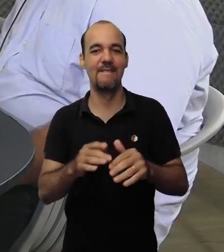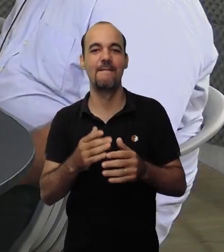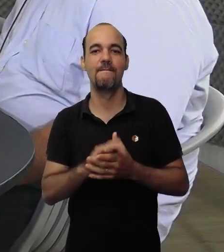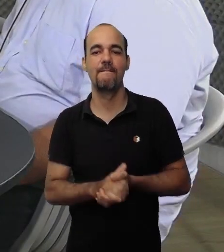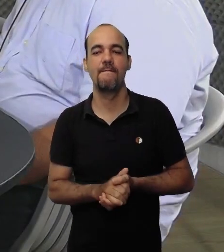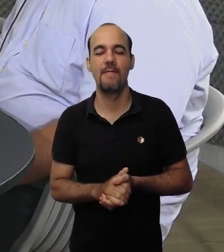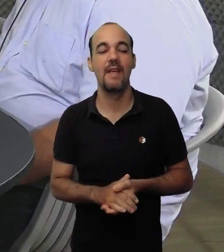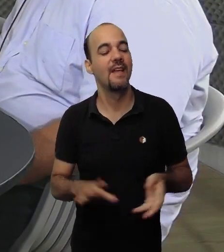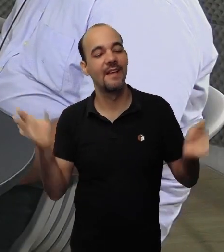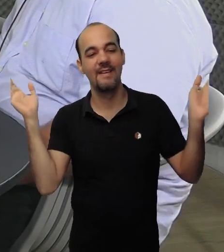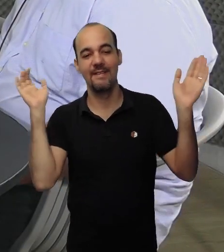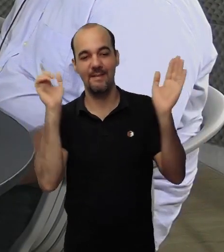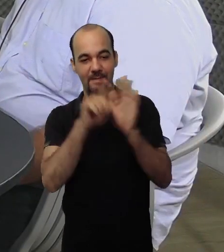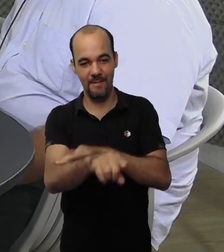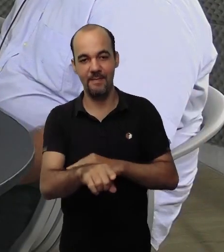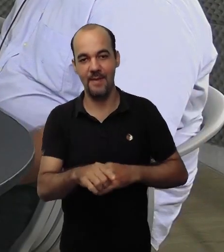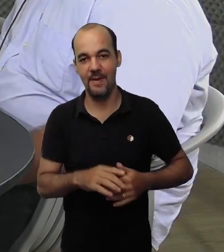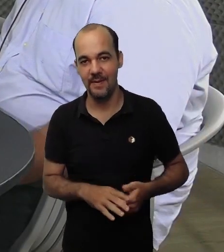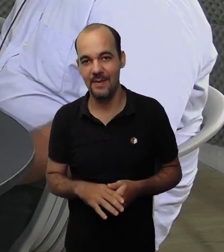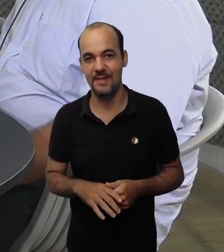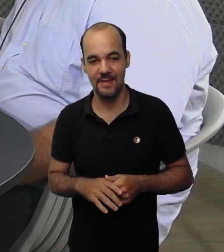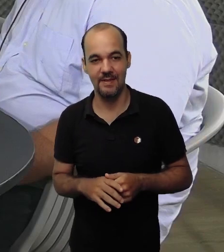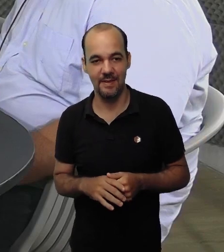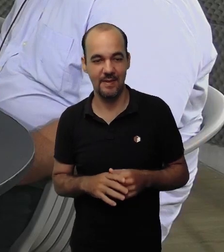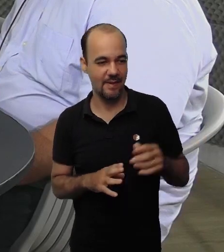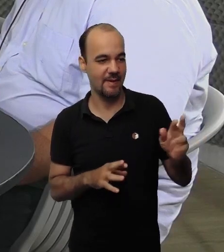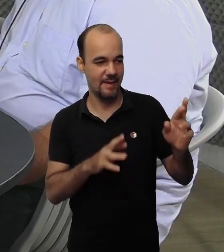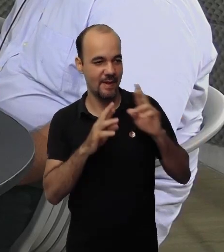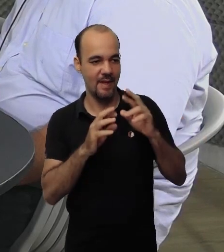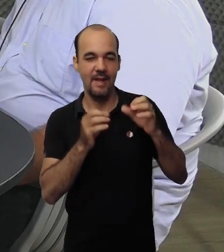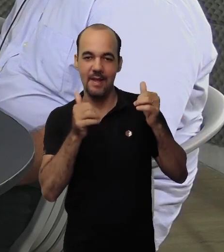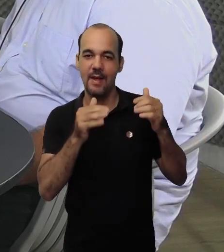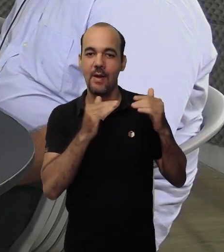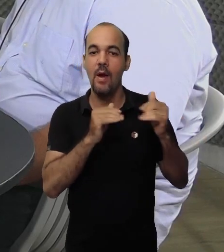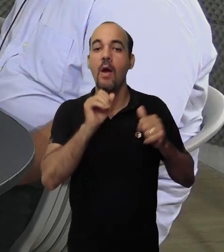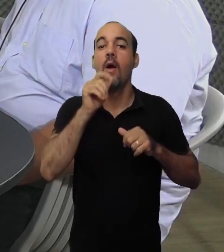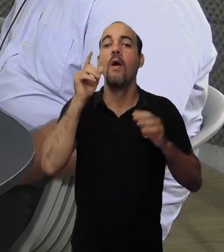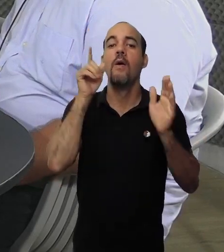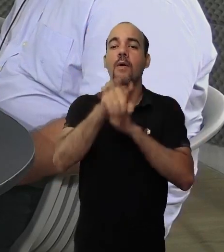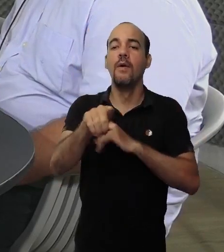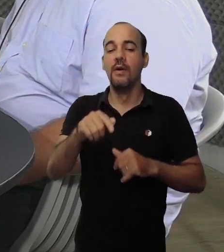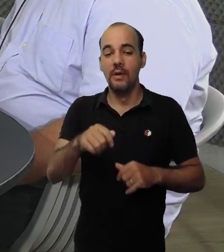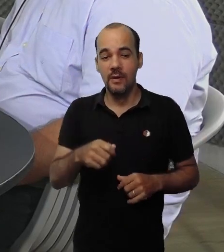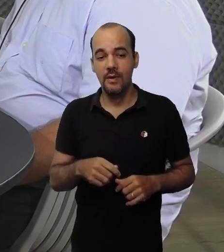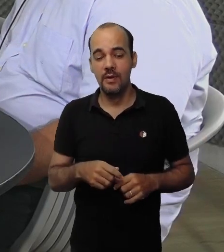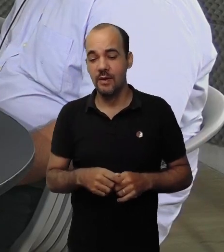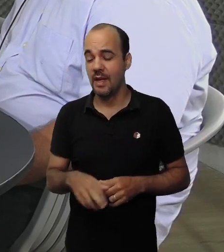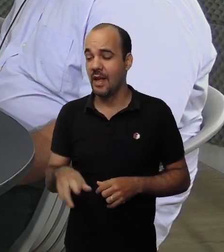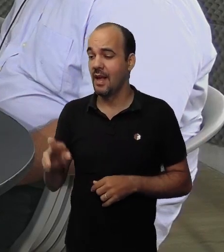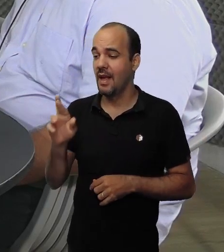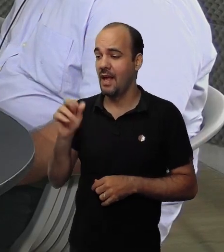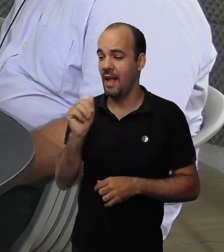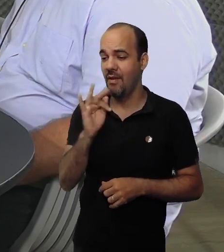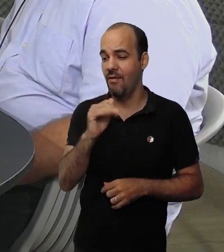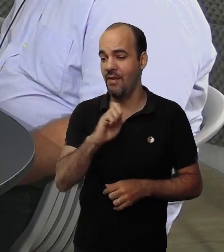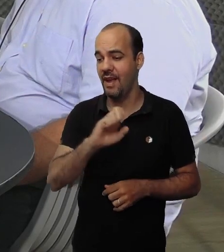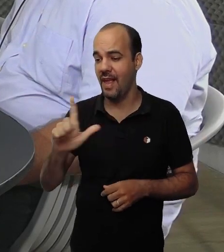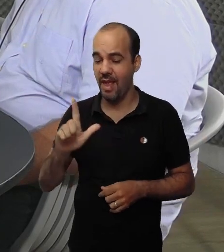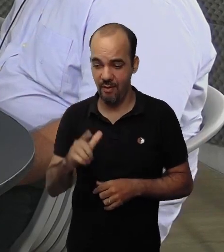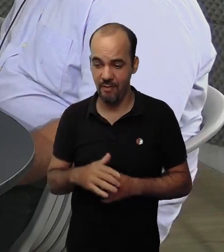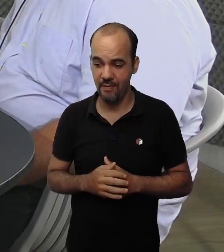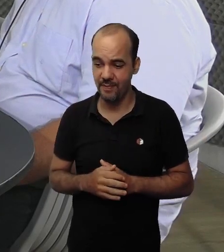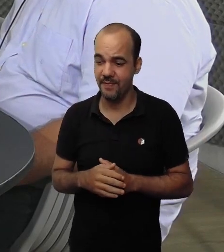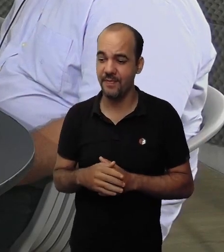agora, né, diante da sua resposta, e aí eu vou insistir. Professor Rafael, e aí, vamos lá.